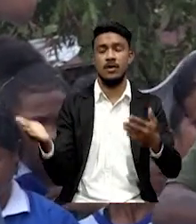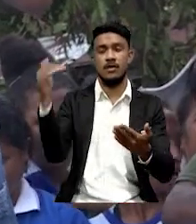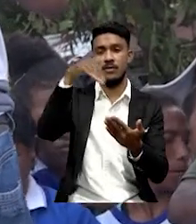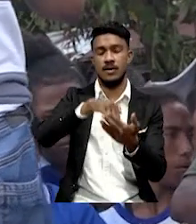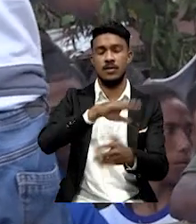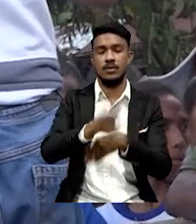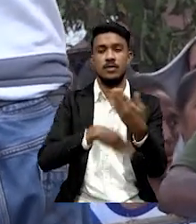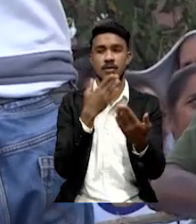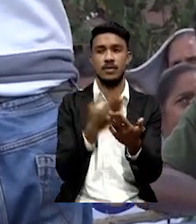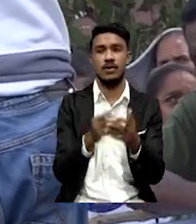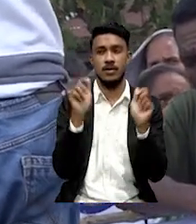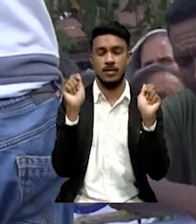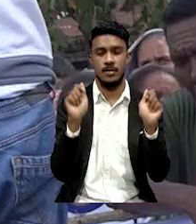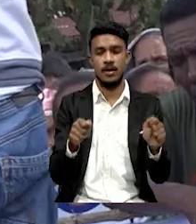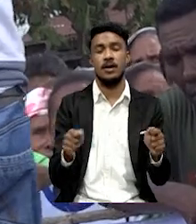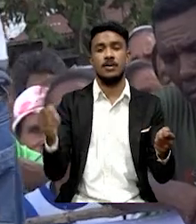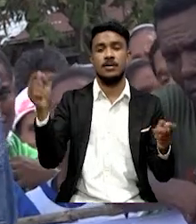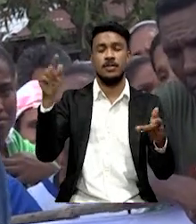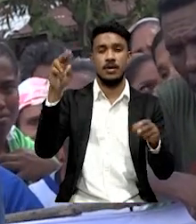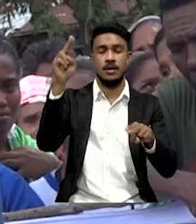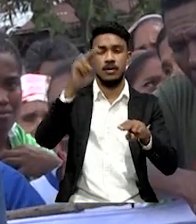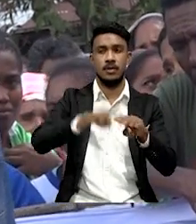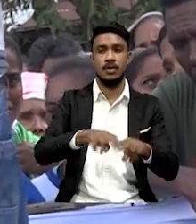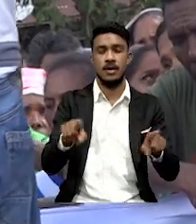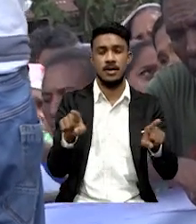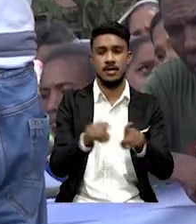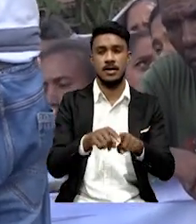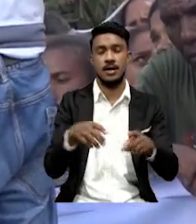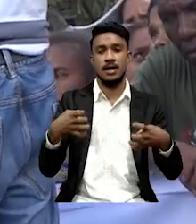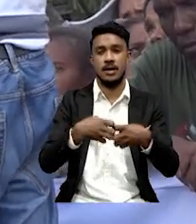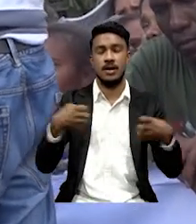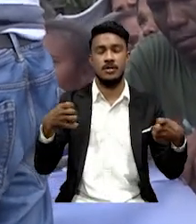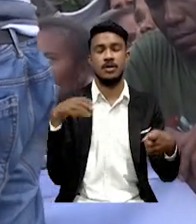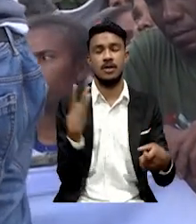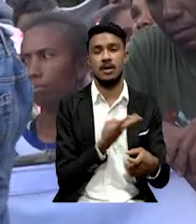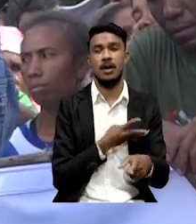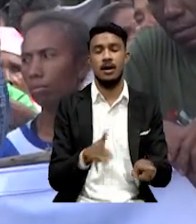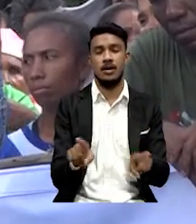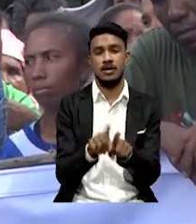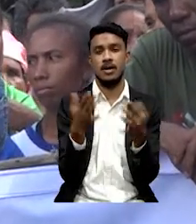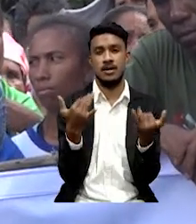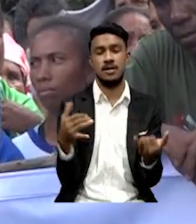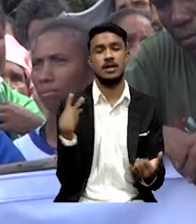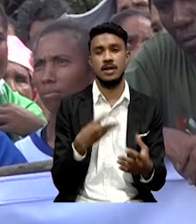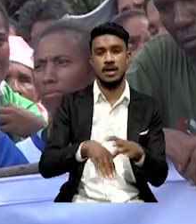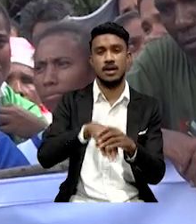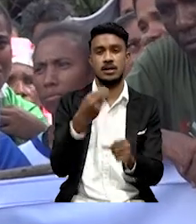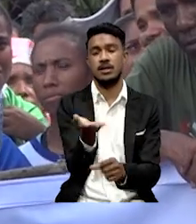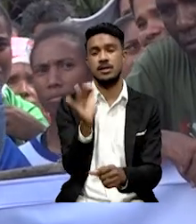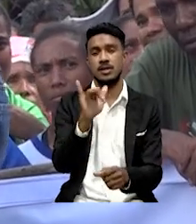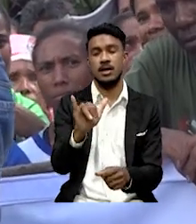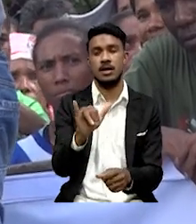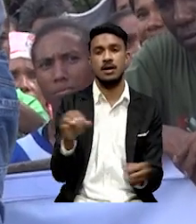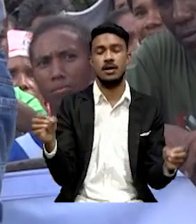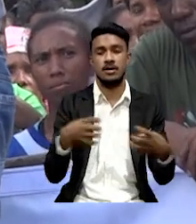hudu, hudu, batu, dunisai, inimigo. Agora, e da dunisai sira, la dunisai inimigo,